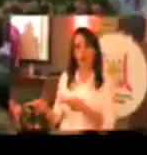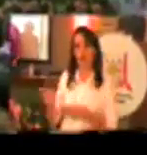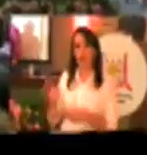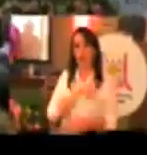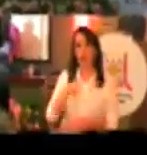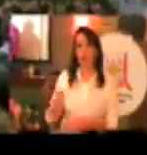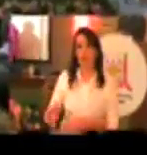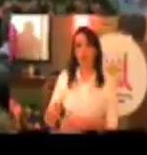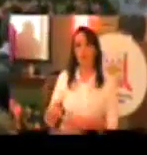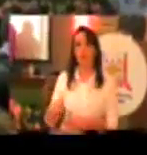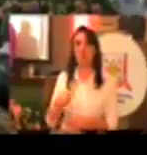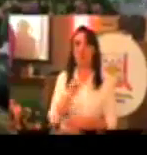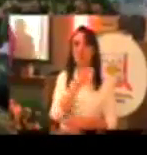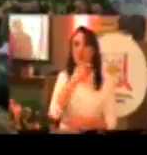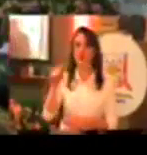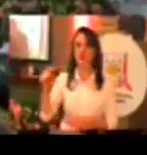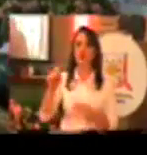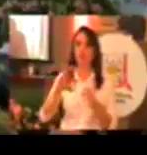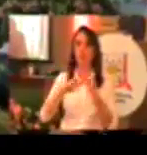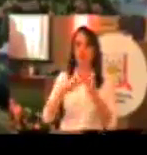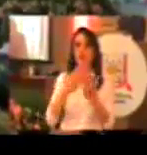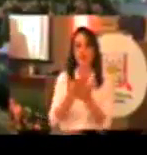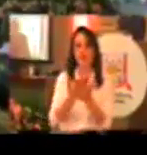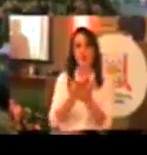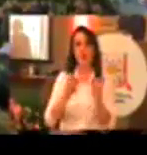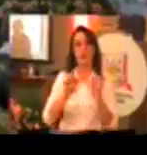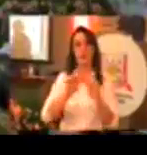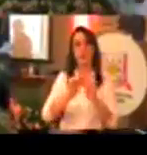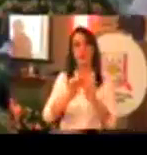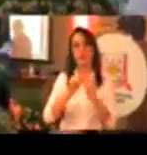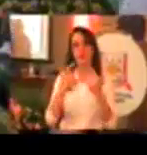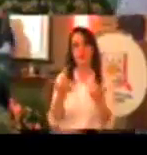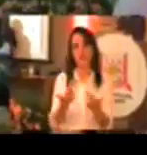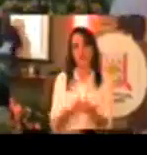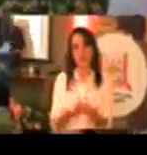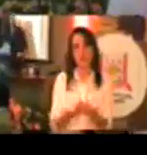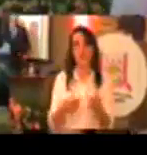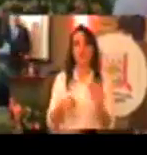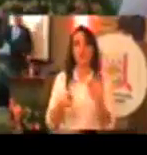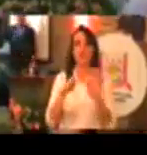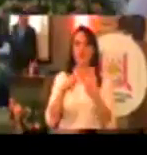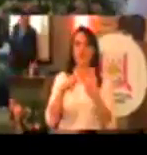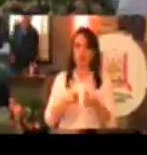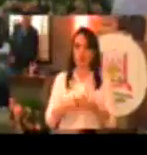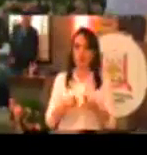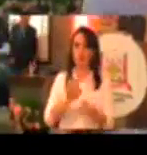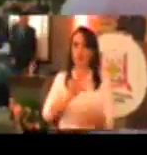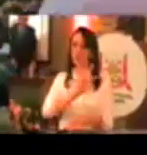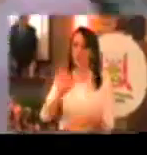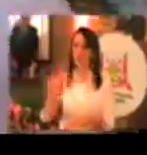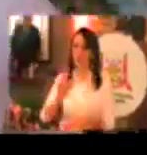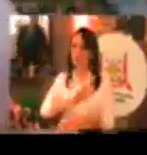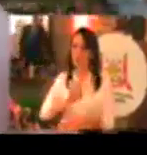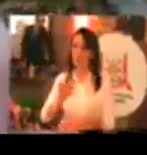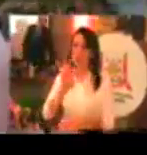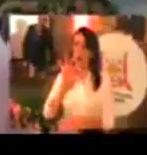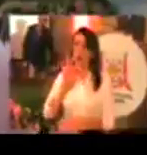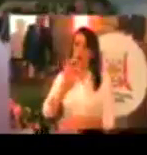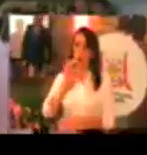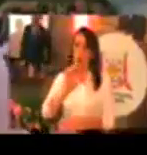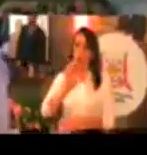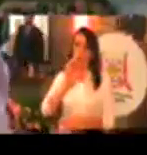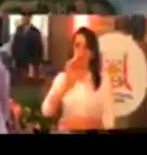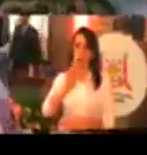Convidamos o presidente da Associação Brasileira das Escolas do Legislativo e de Contas, Florian Augusto